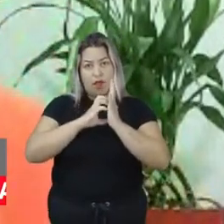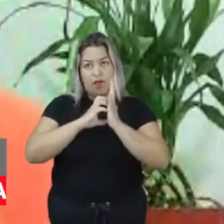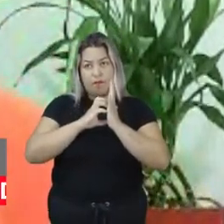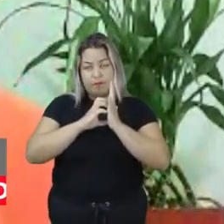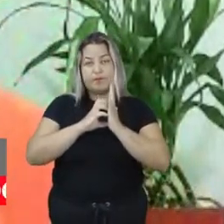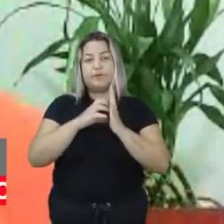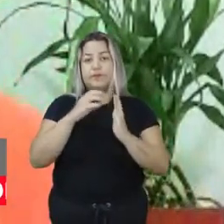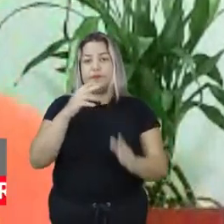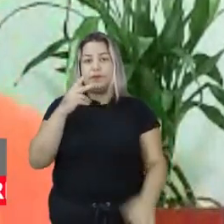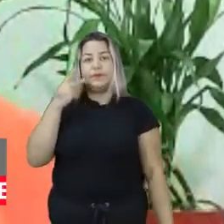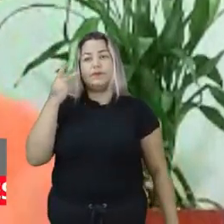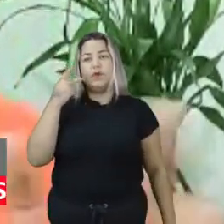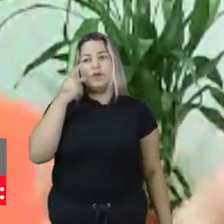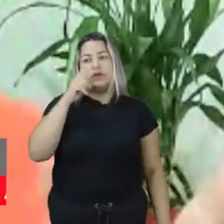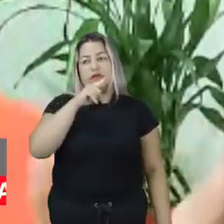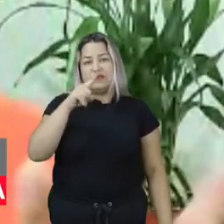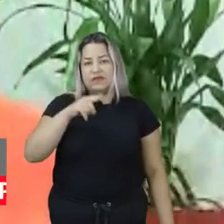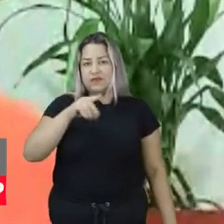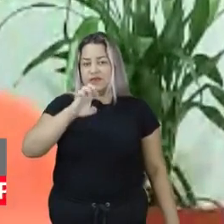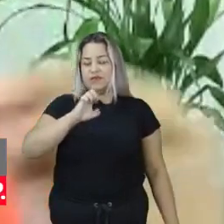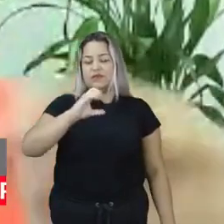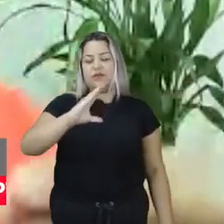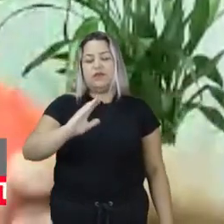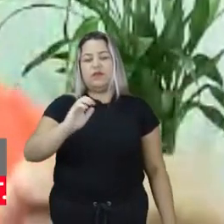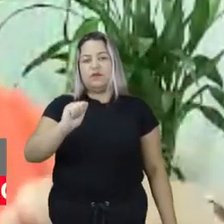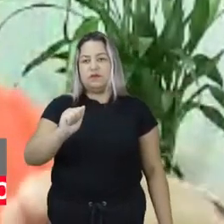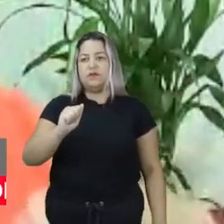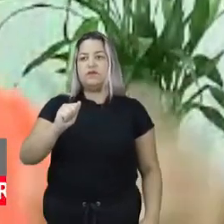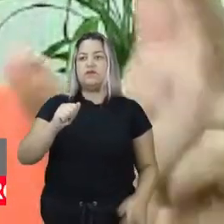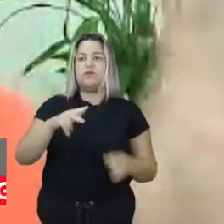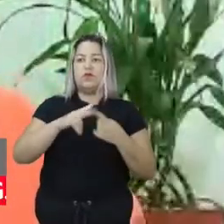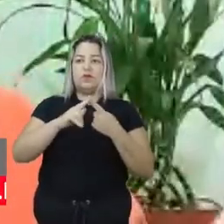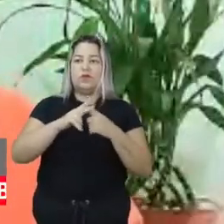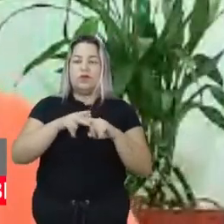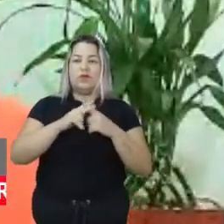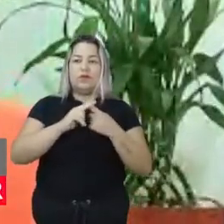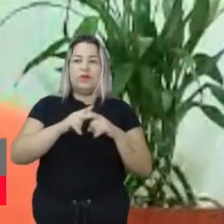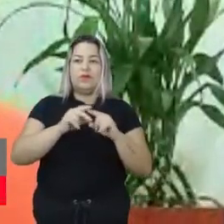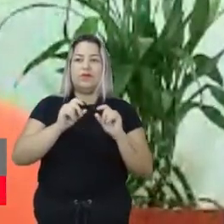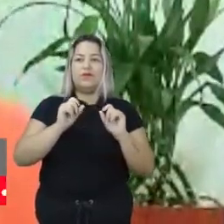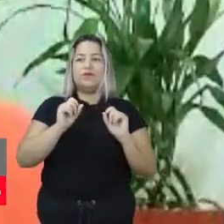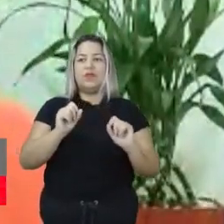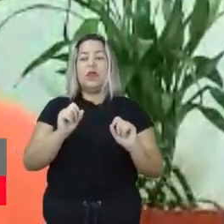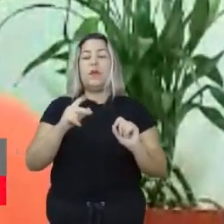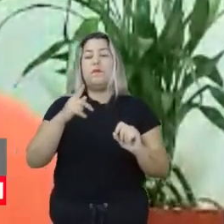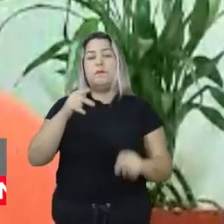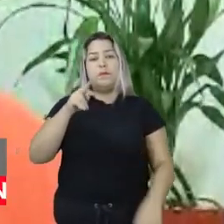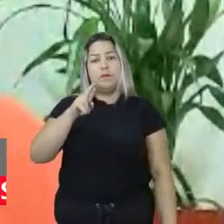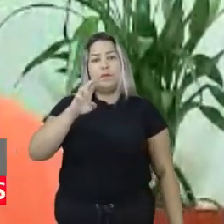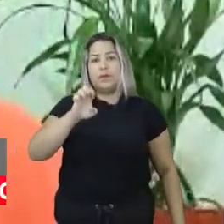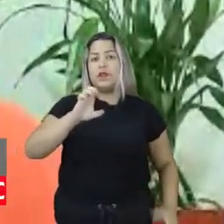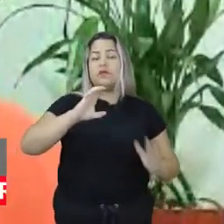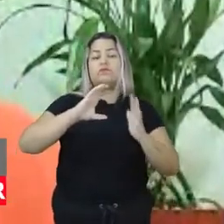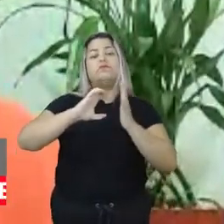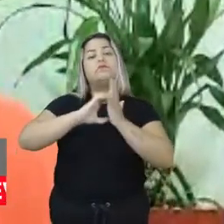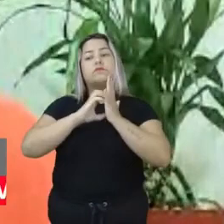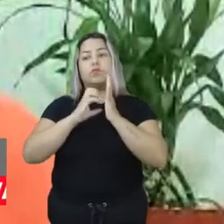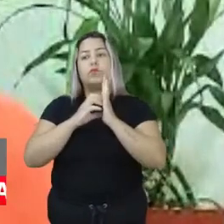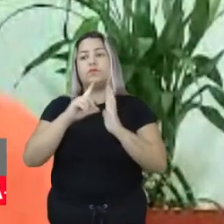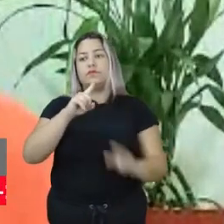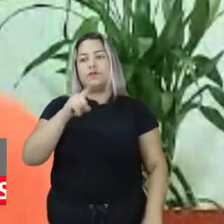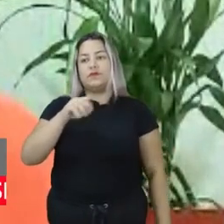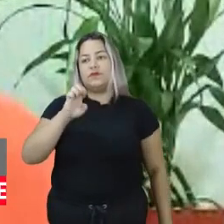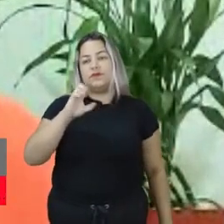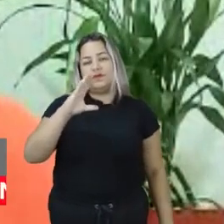Tem o deputado federal Zeca Dirceu, pré-candidato, melhor dizendo, corrigir o termo para não ter multa eleitoral. Pré-candidato, o deputado Zeca Dirceu,